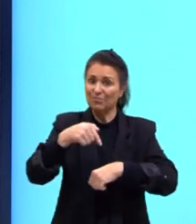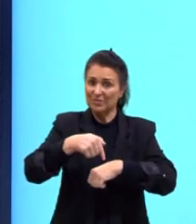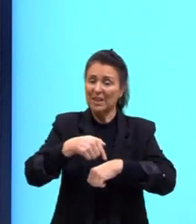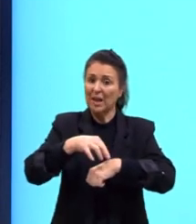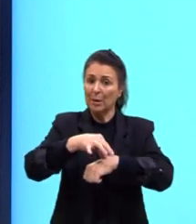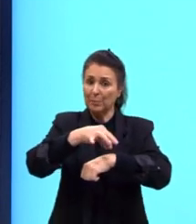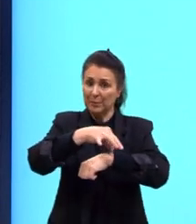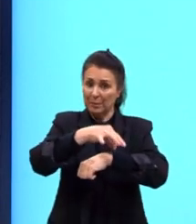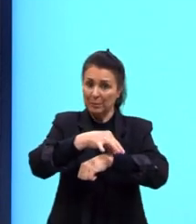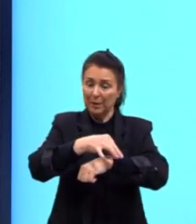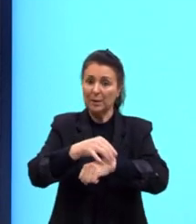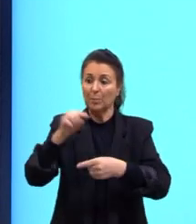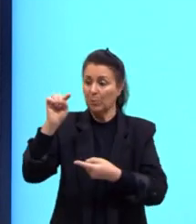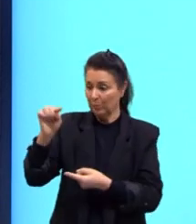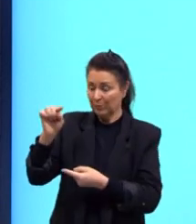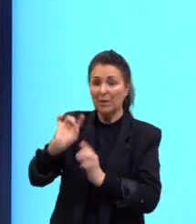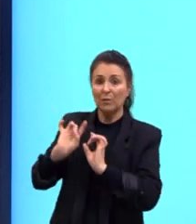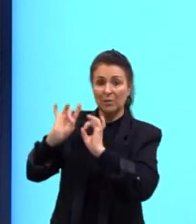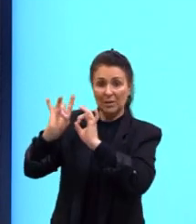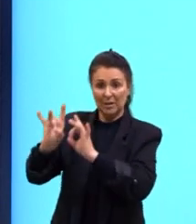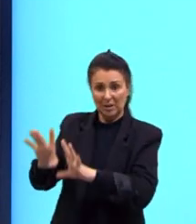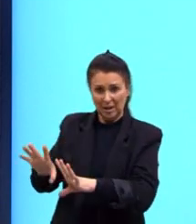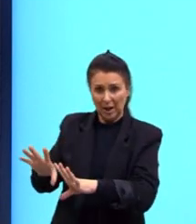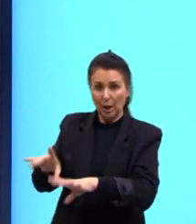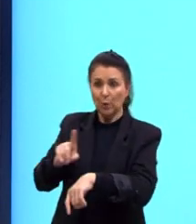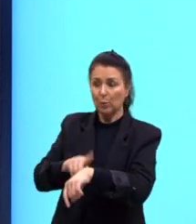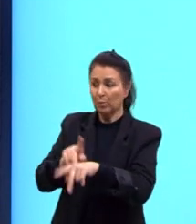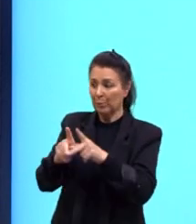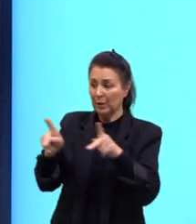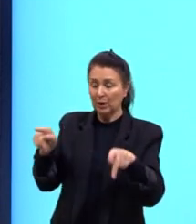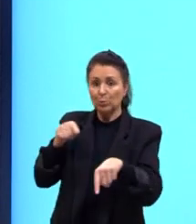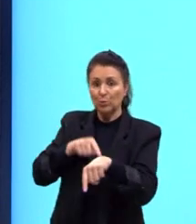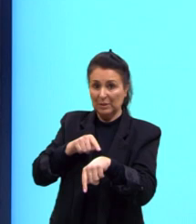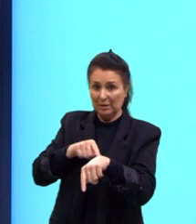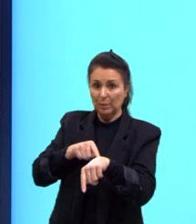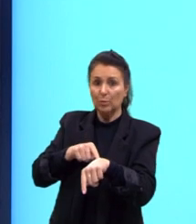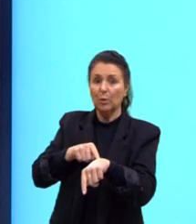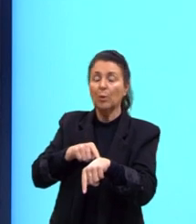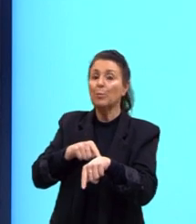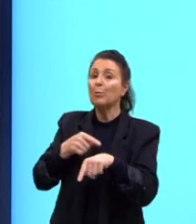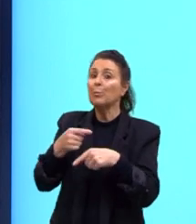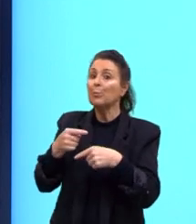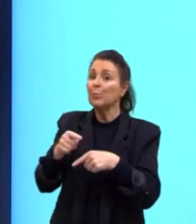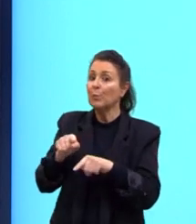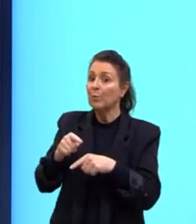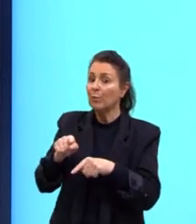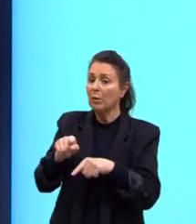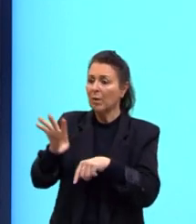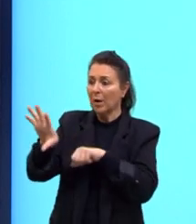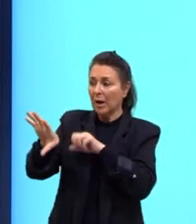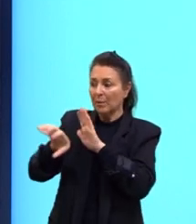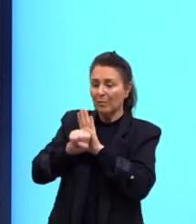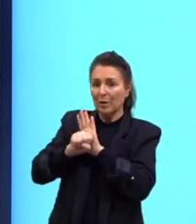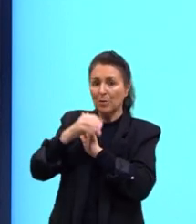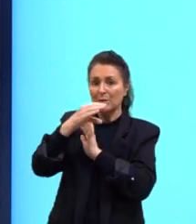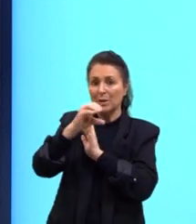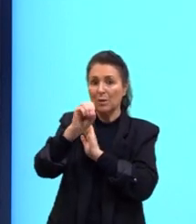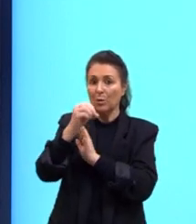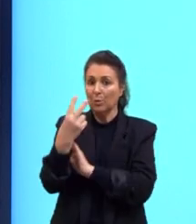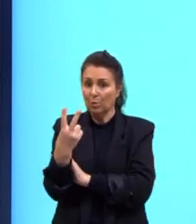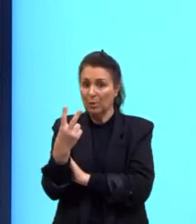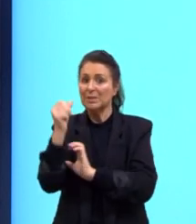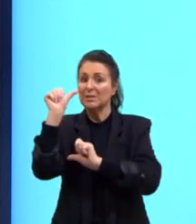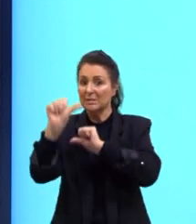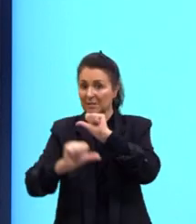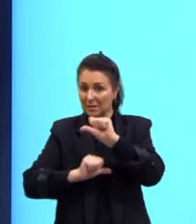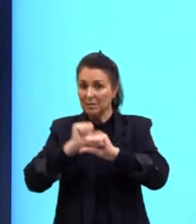disso se o frasco do produto for abandonado aberto por longo período de tempo o provoca absorção do céu a 2 convertendo-se